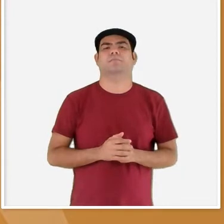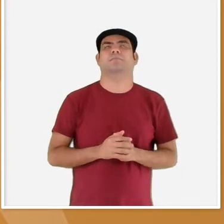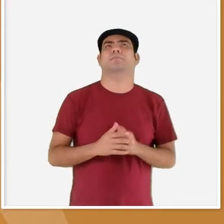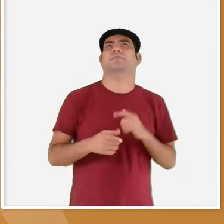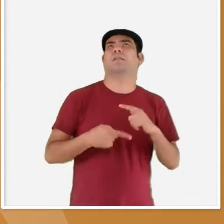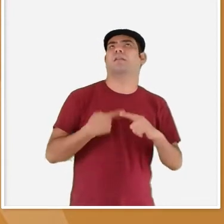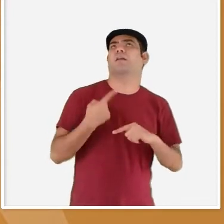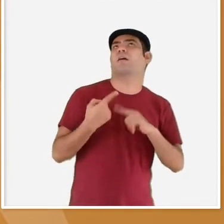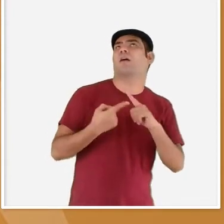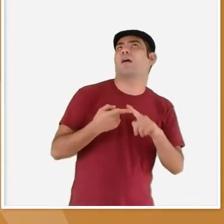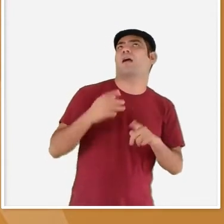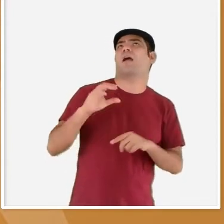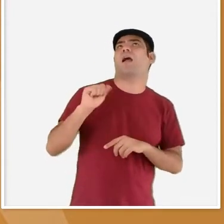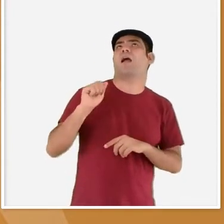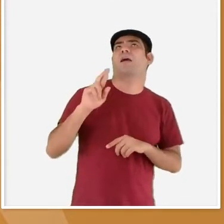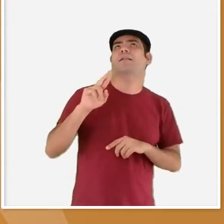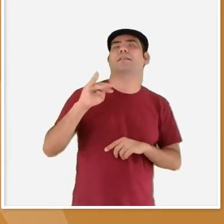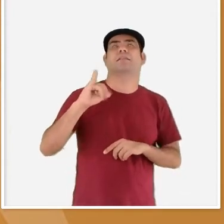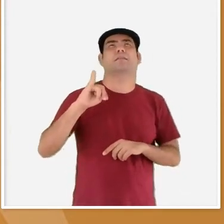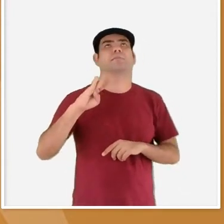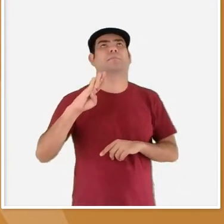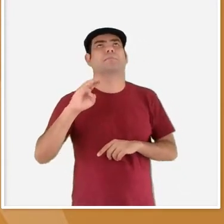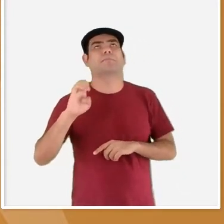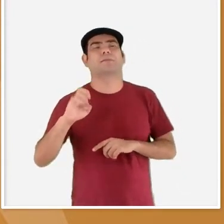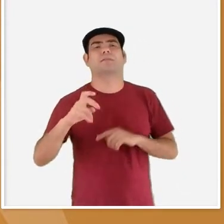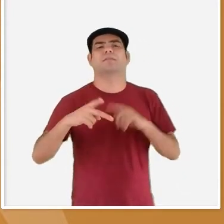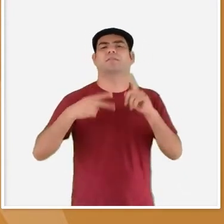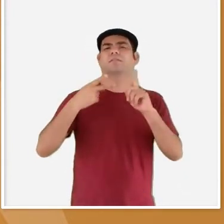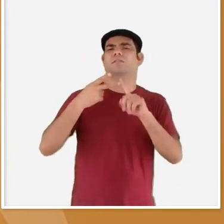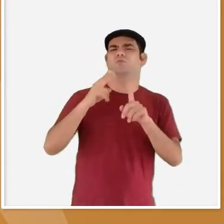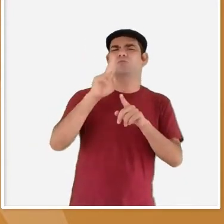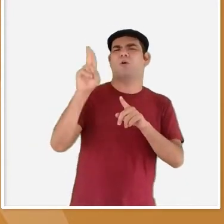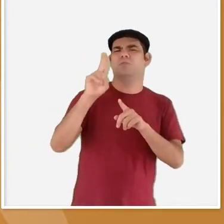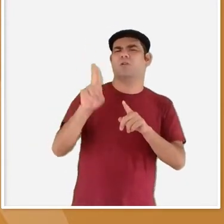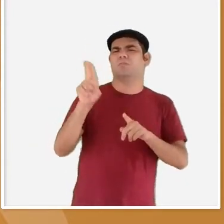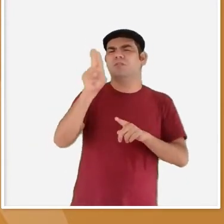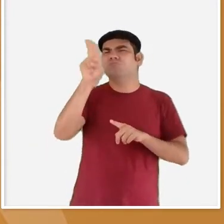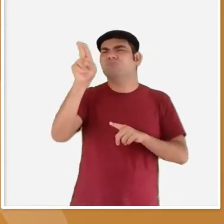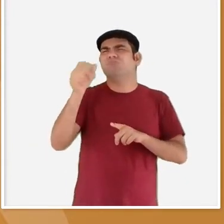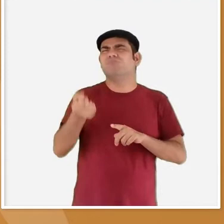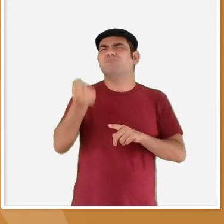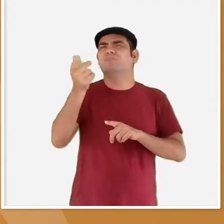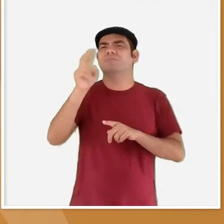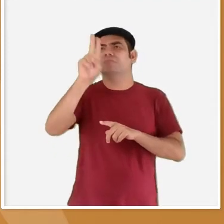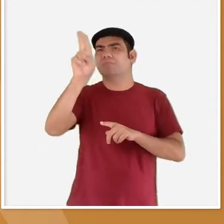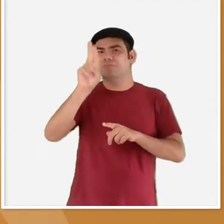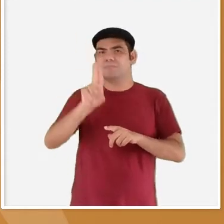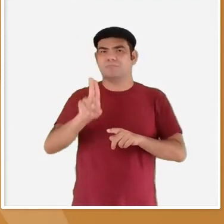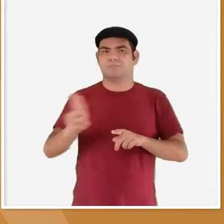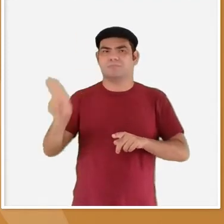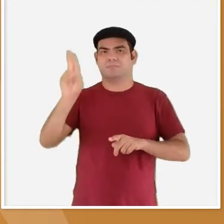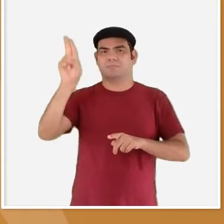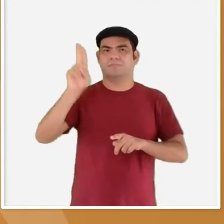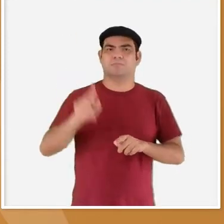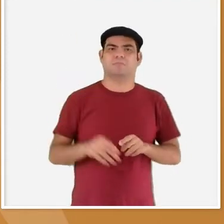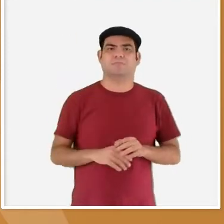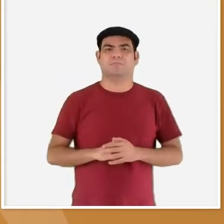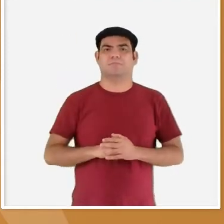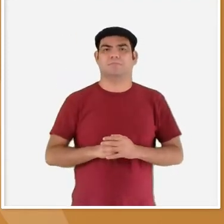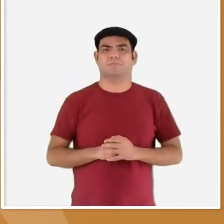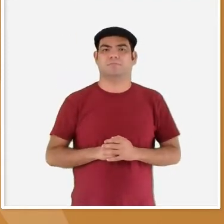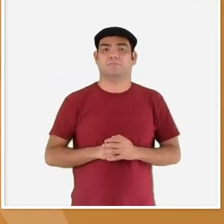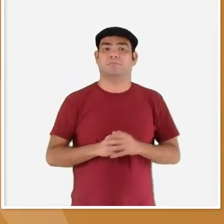de Riviera, tá? E a placa norte-americana. Nós temos aí a localização do México nas